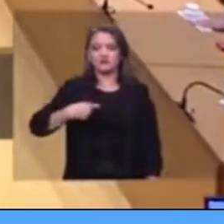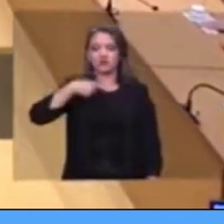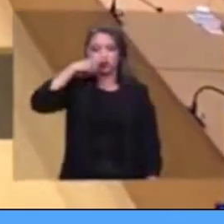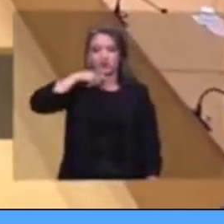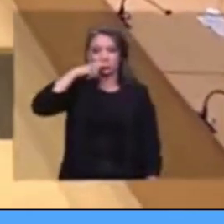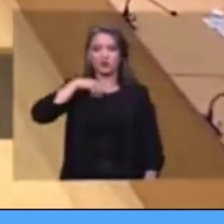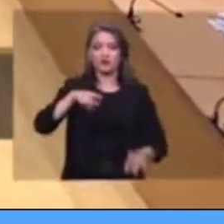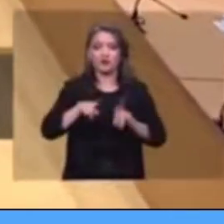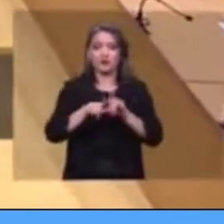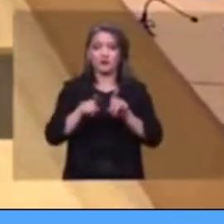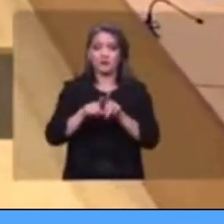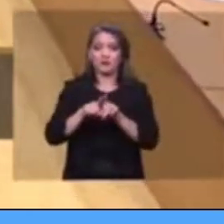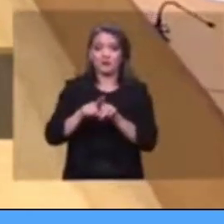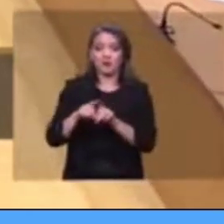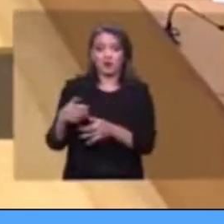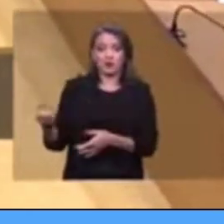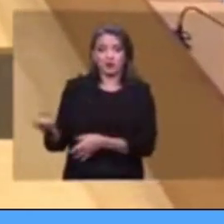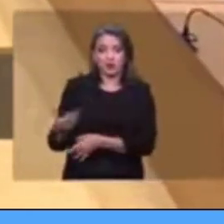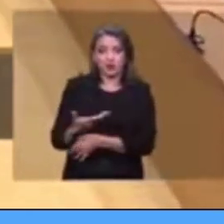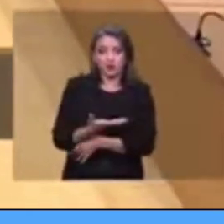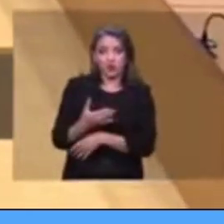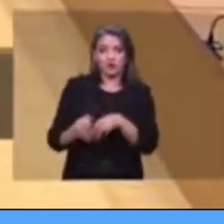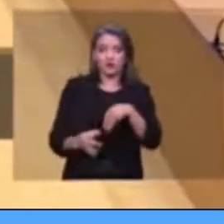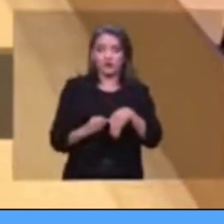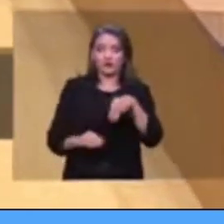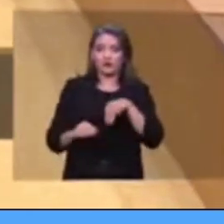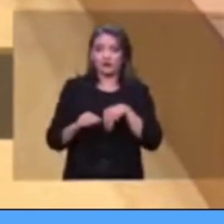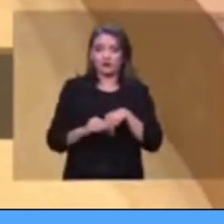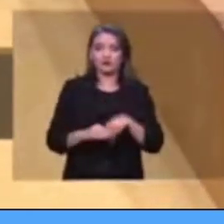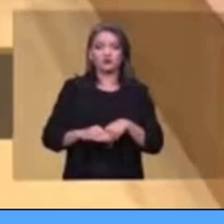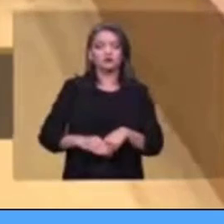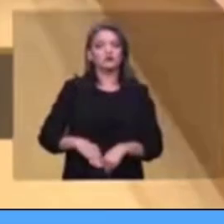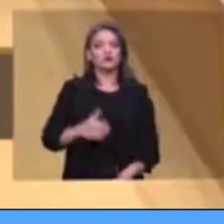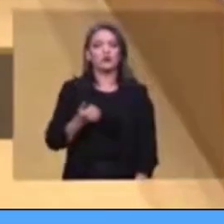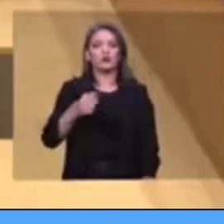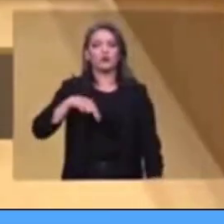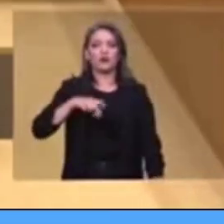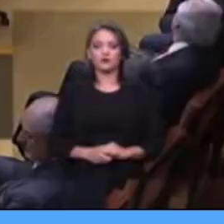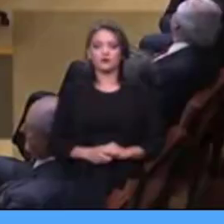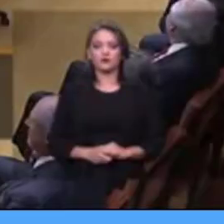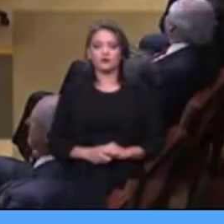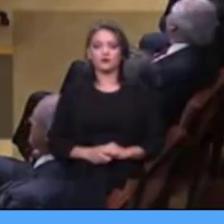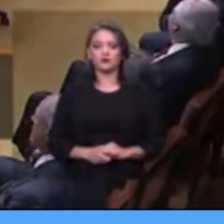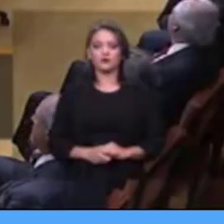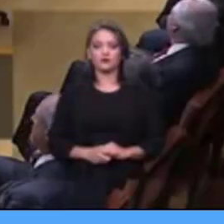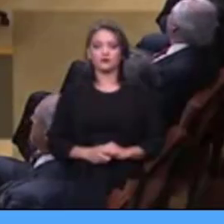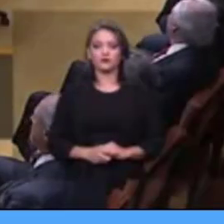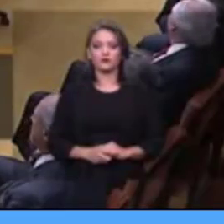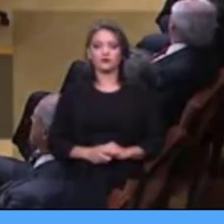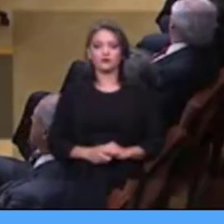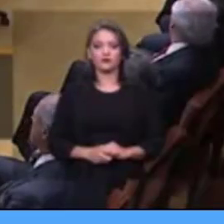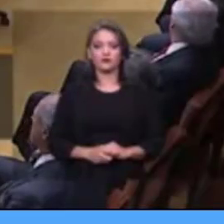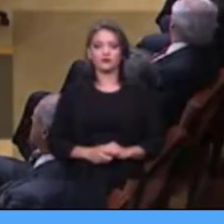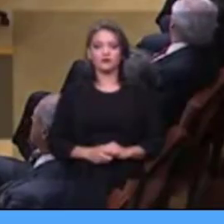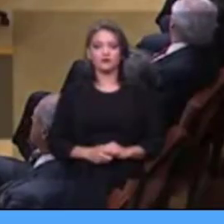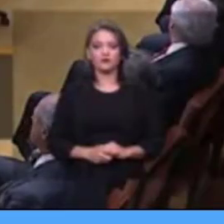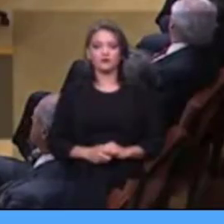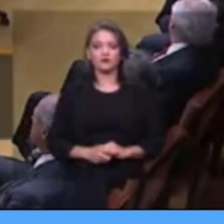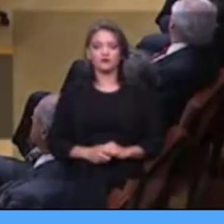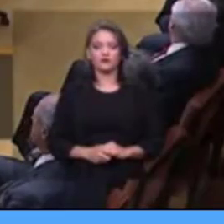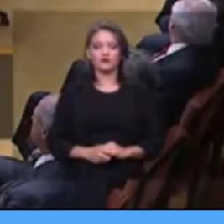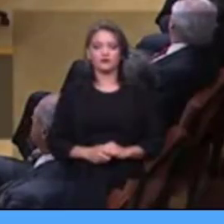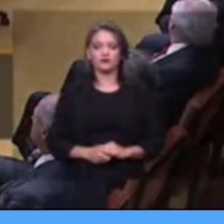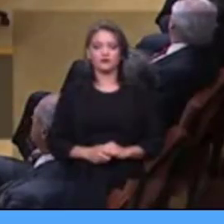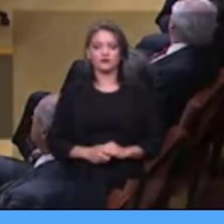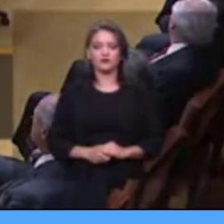André Mendonça, para juntos conduzirem o empossando ao plenário. Bem, como vocês acabaram de ouvir aí,